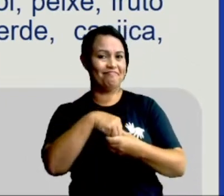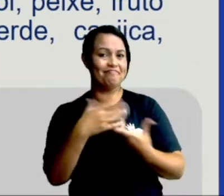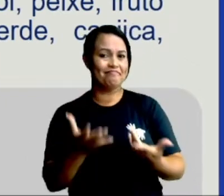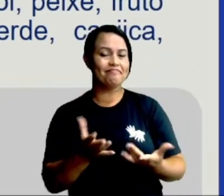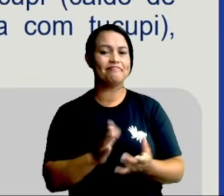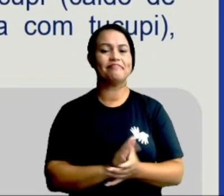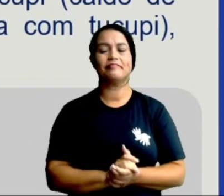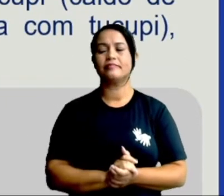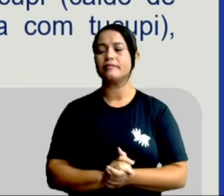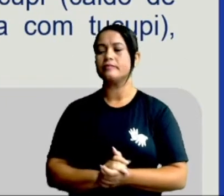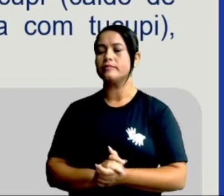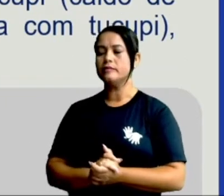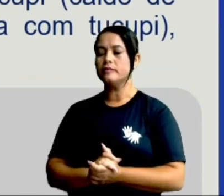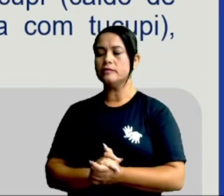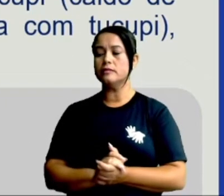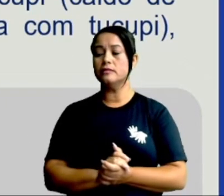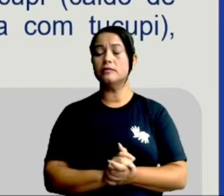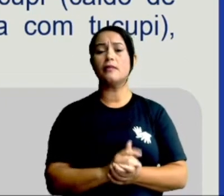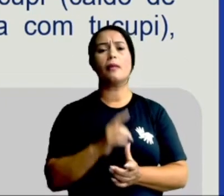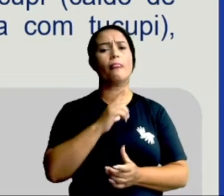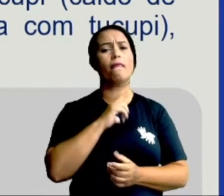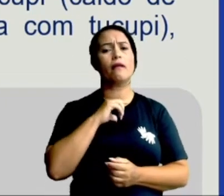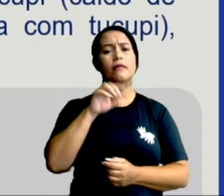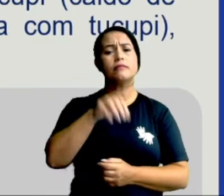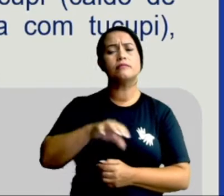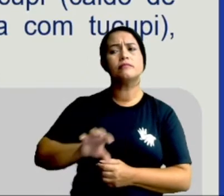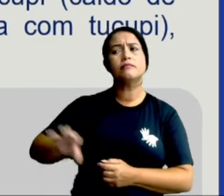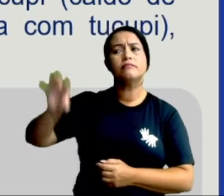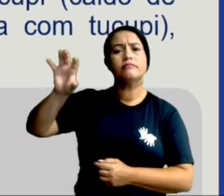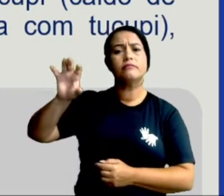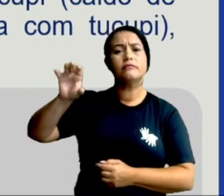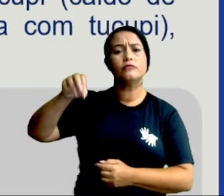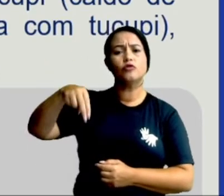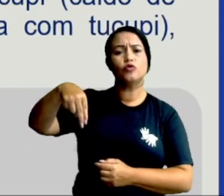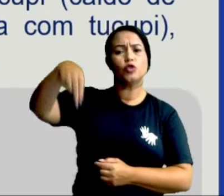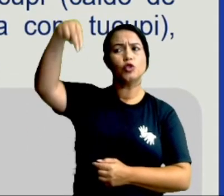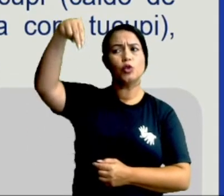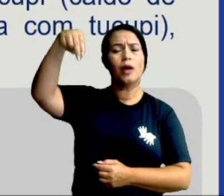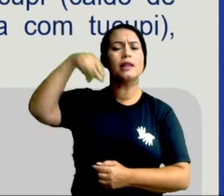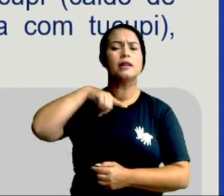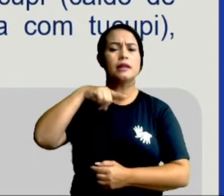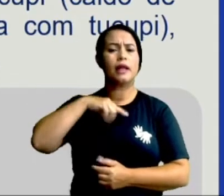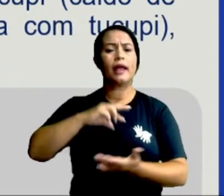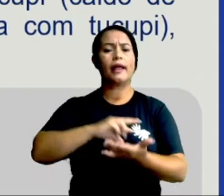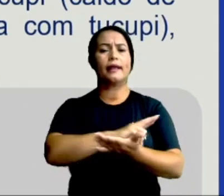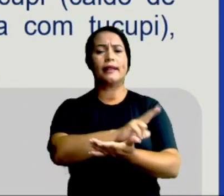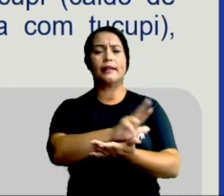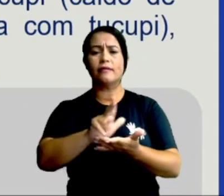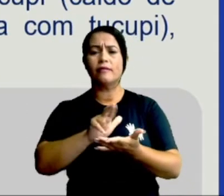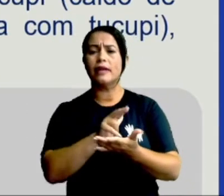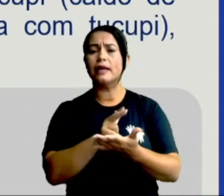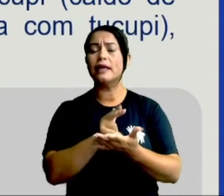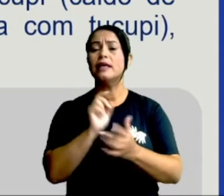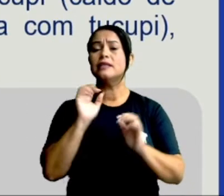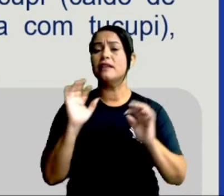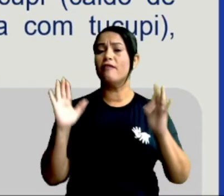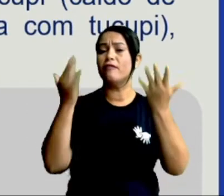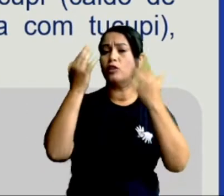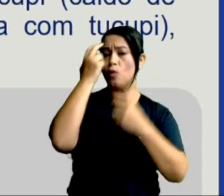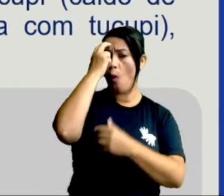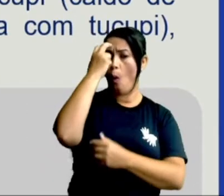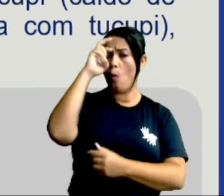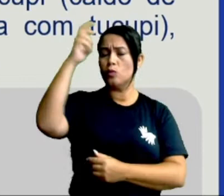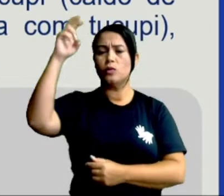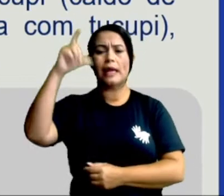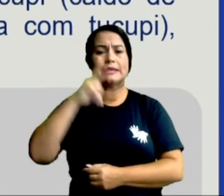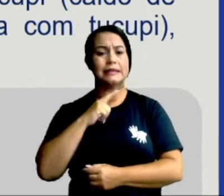é? Na região norte, a quantidade de eventos culturais do norte é imensa. As